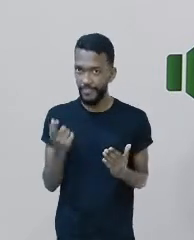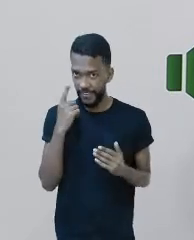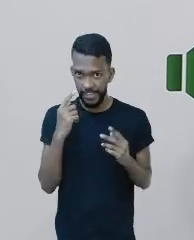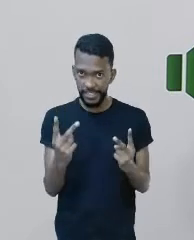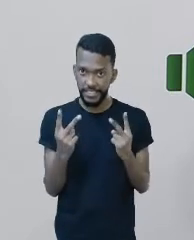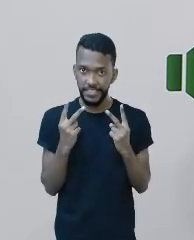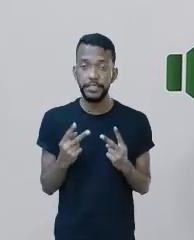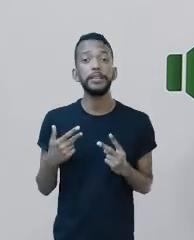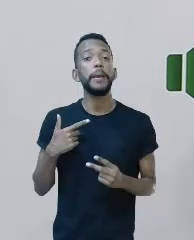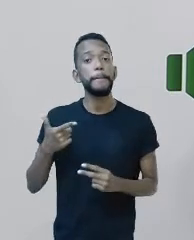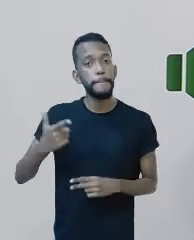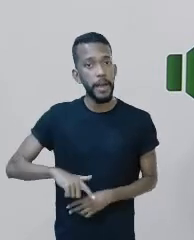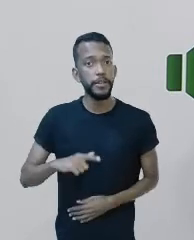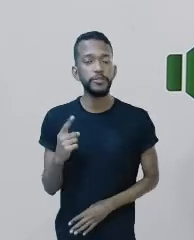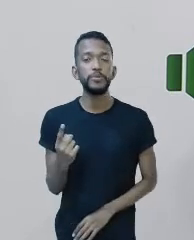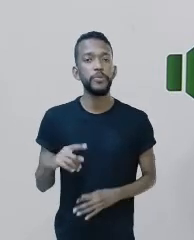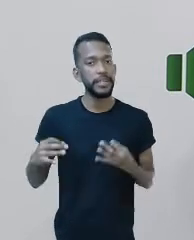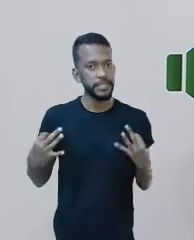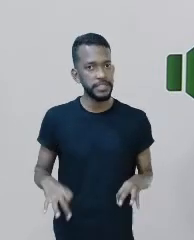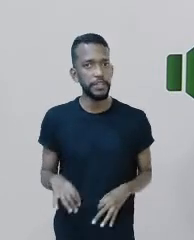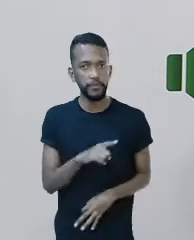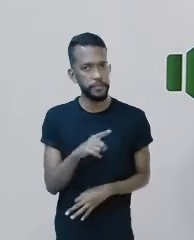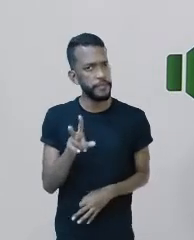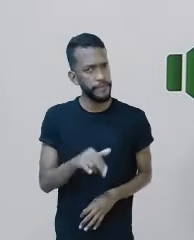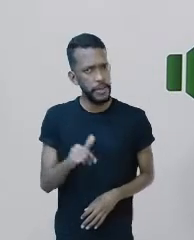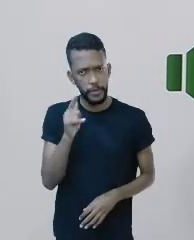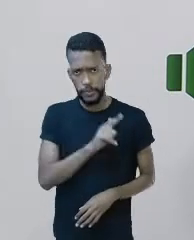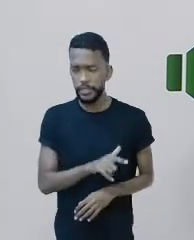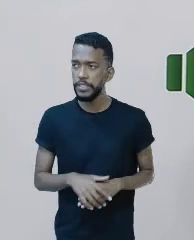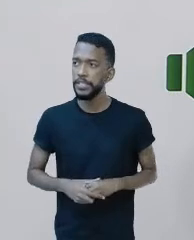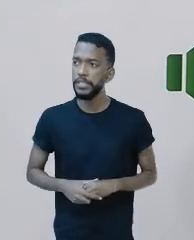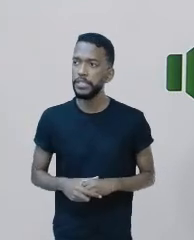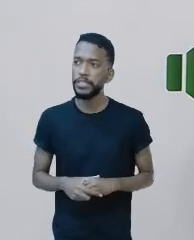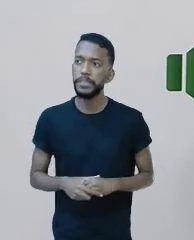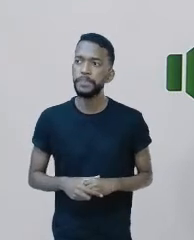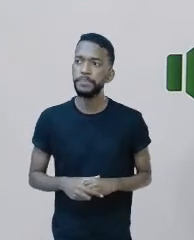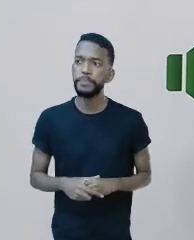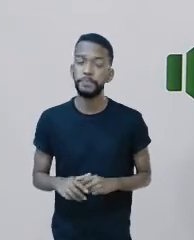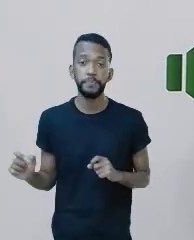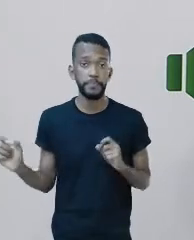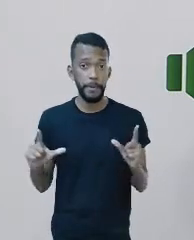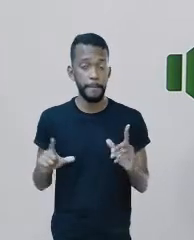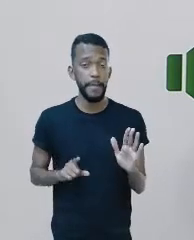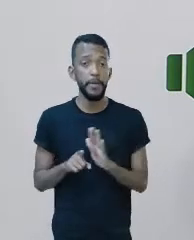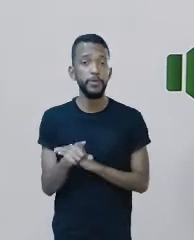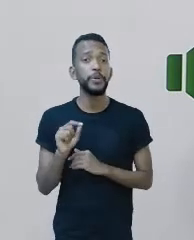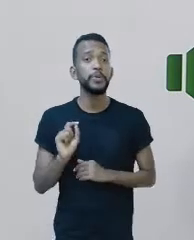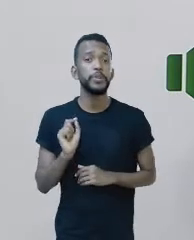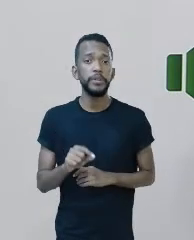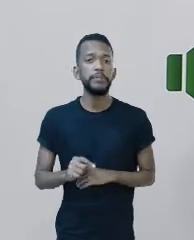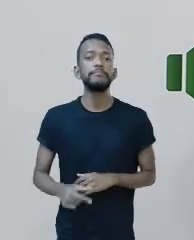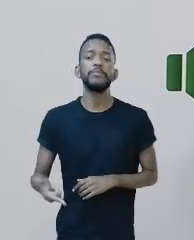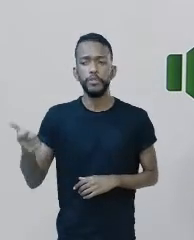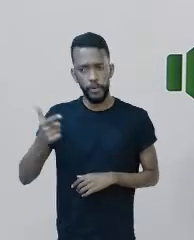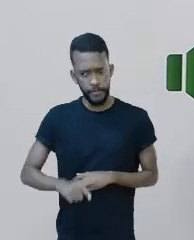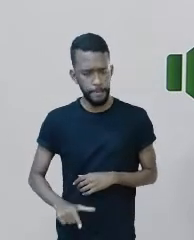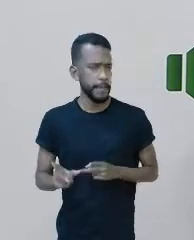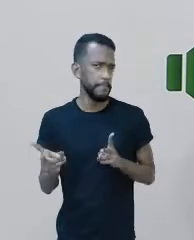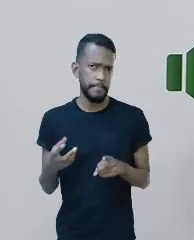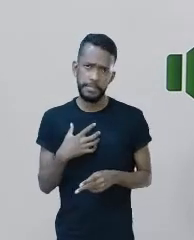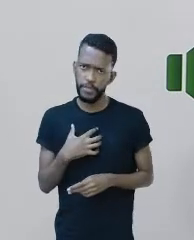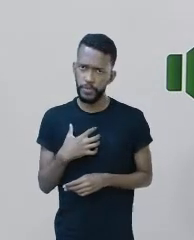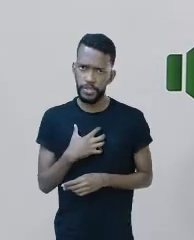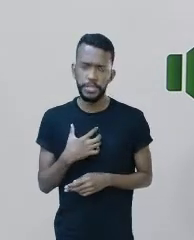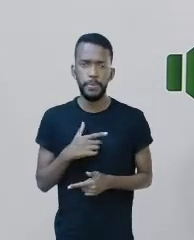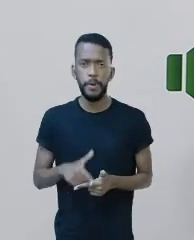Mais um acerto, porque eu sei que vocês vão conseguir. A próxima pergunta é o seguinte. Novamente, a mesma